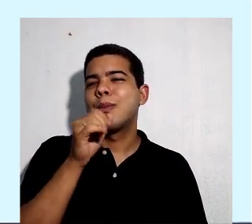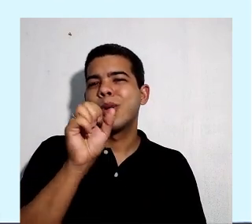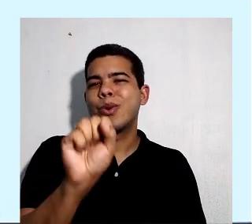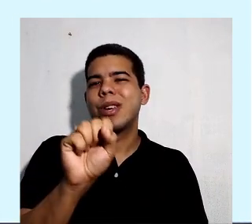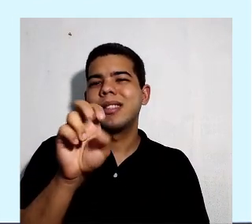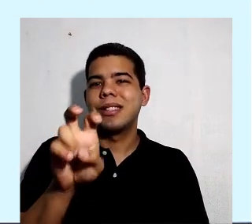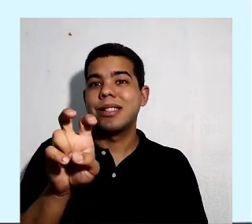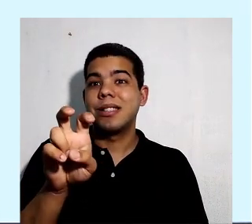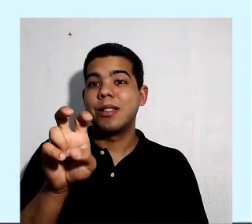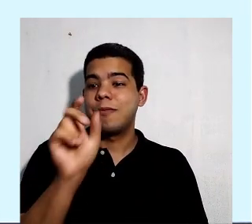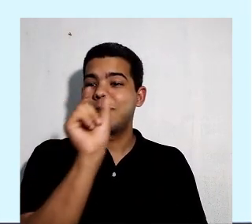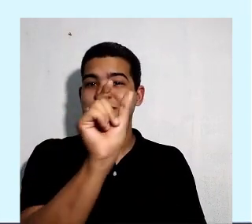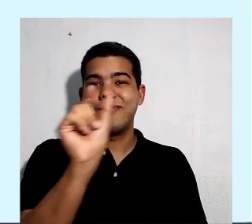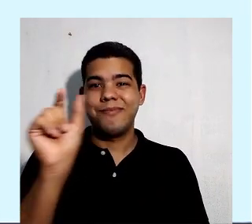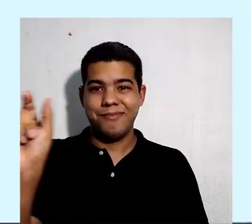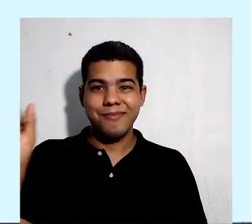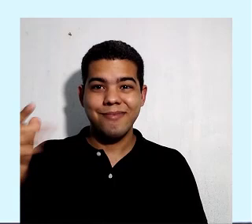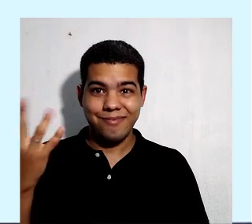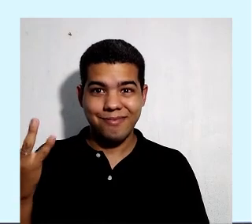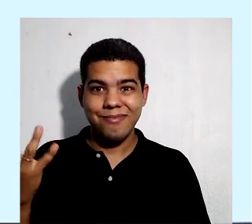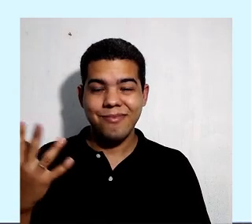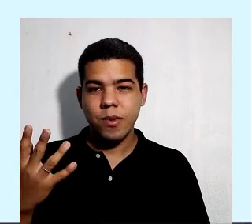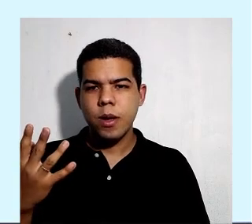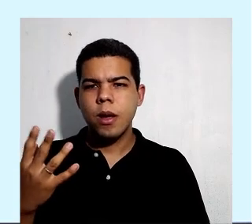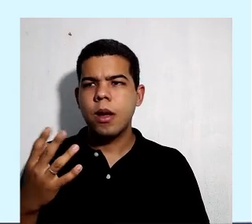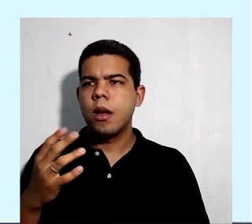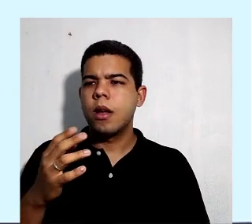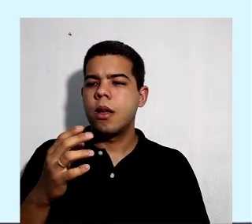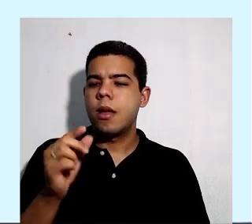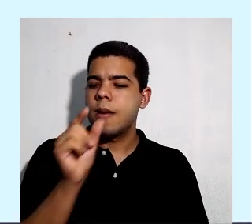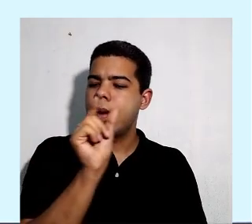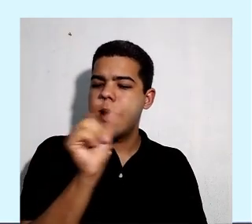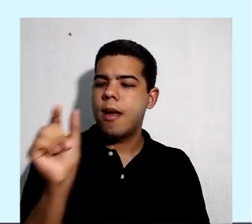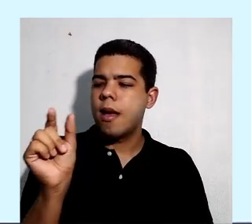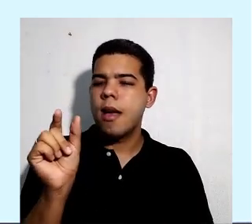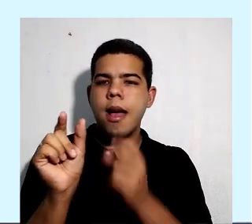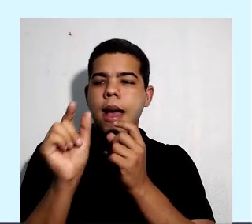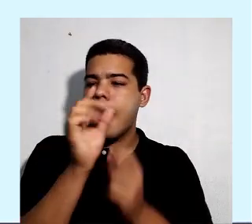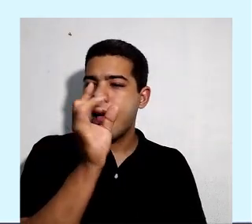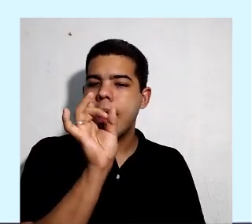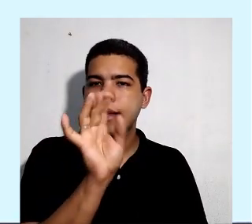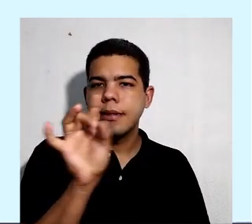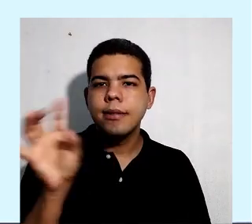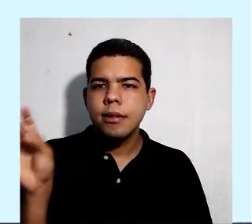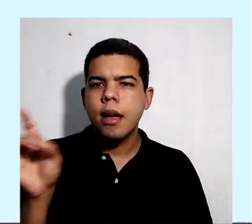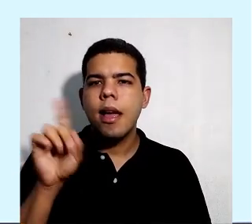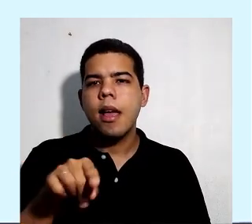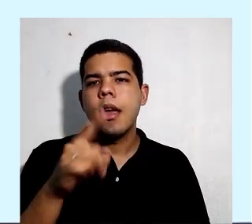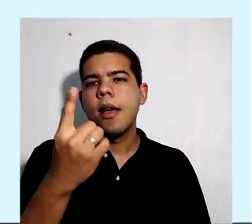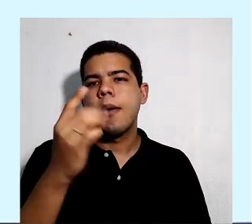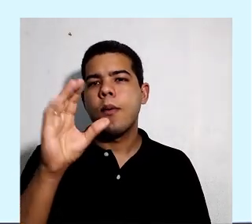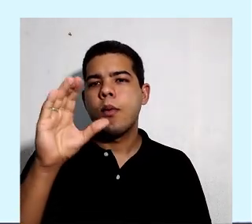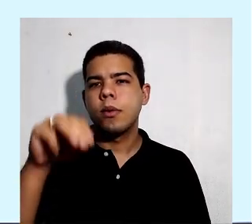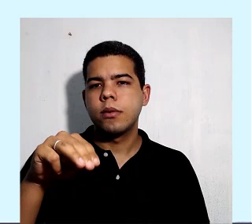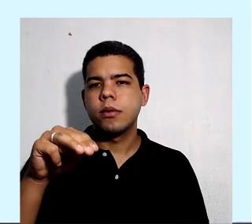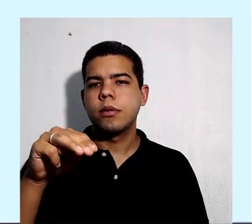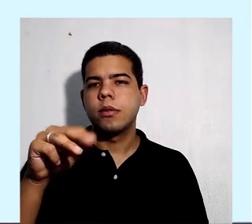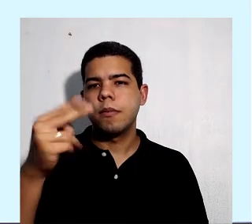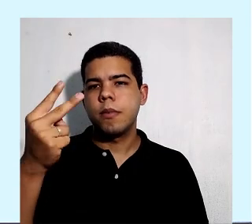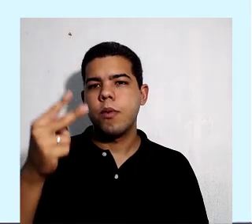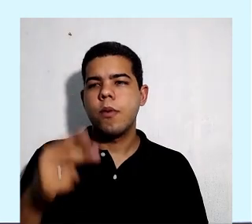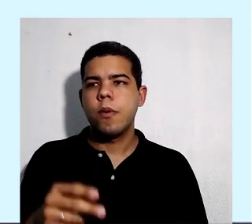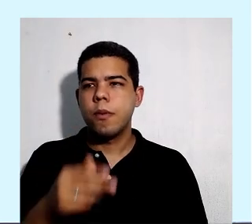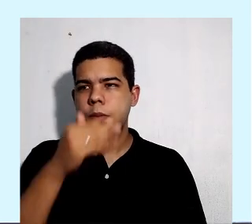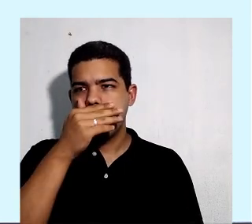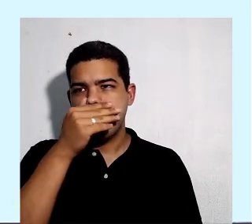85 quadradinhos, sendo cada quadradinho 1 centímetro quadrado de área, certo? Então fica muito mais fácil para